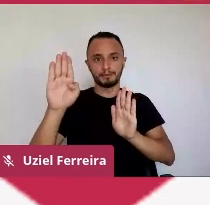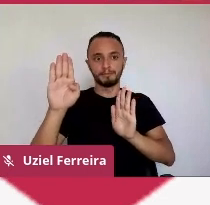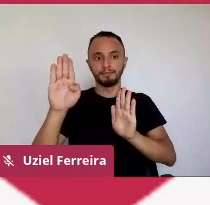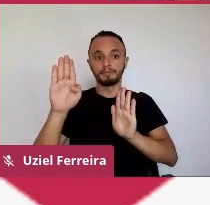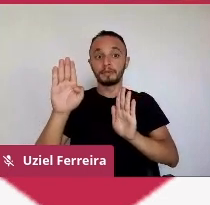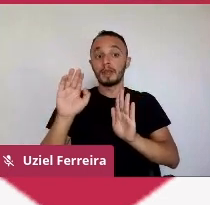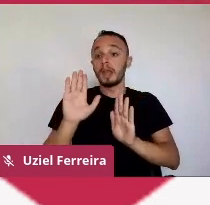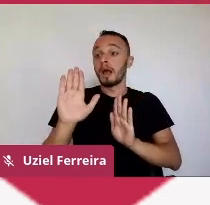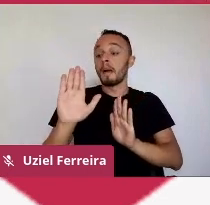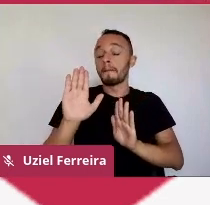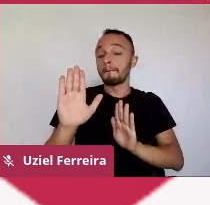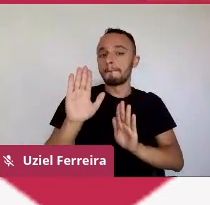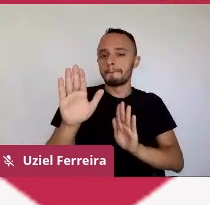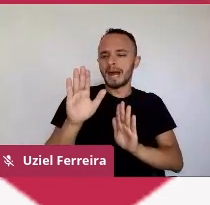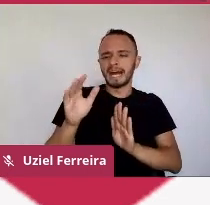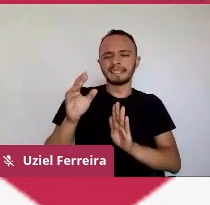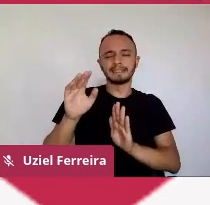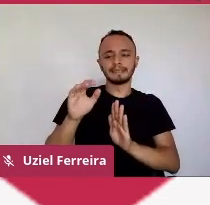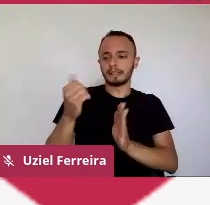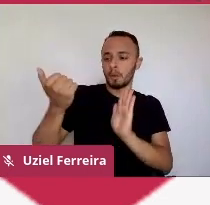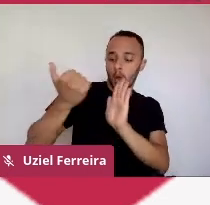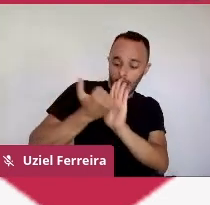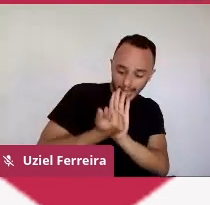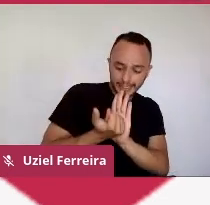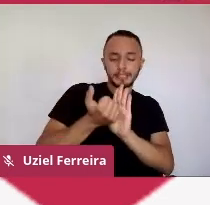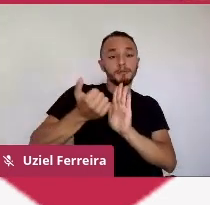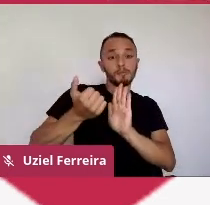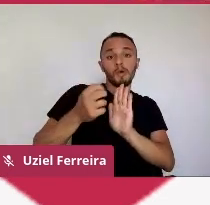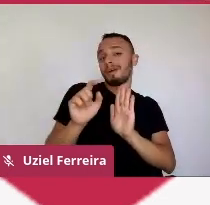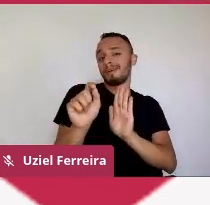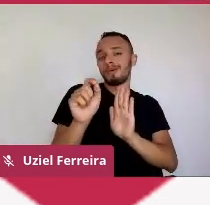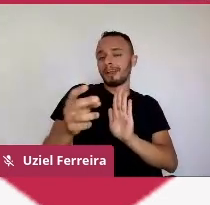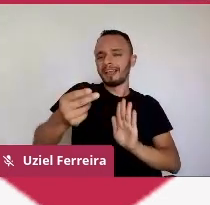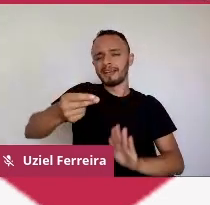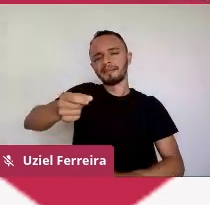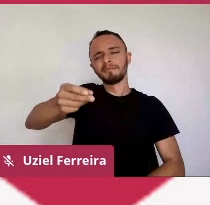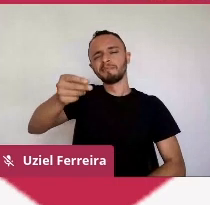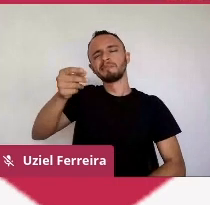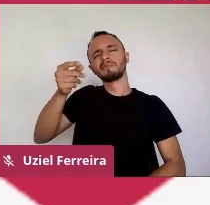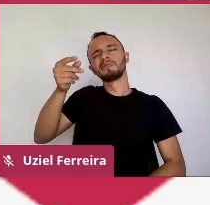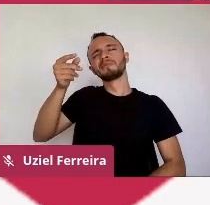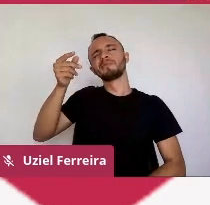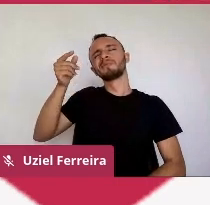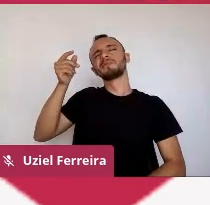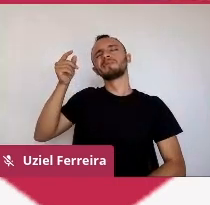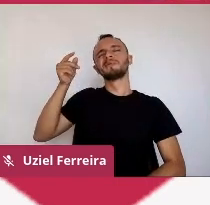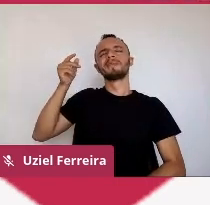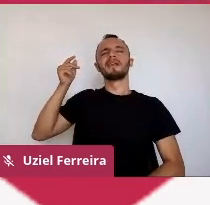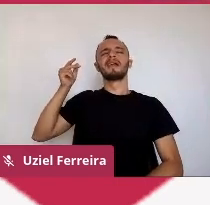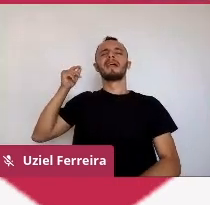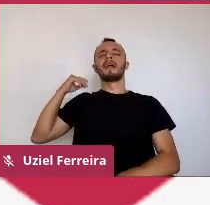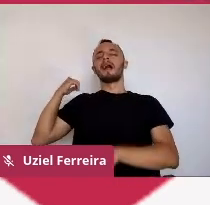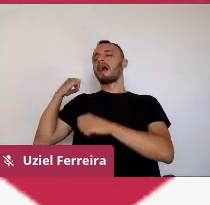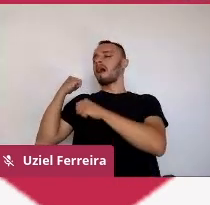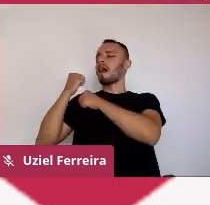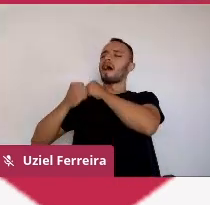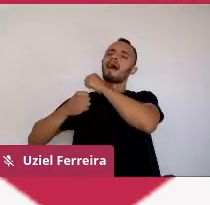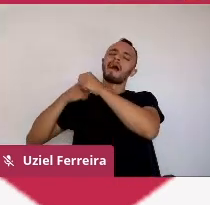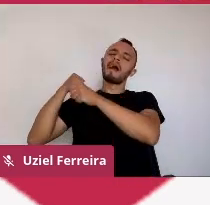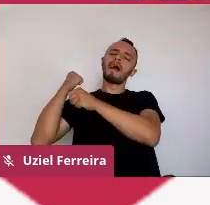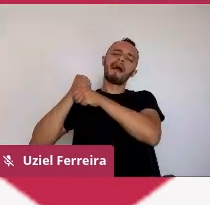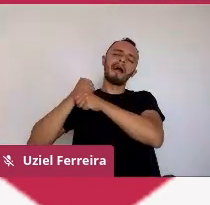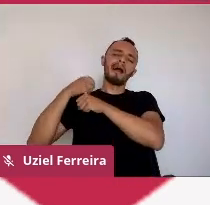é milenar, ele é ancestral, na verdade, na humanidade. Então aí a gente, por isso tem essa